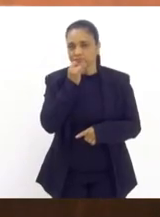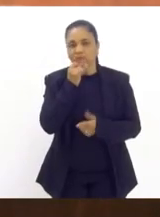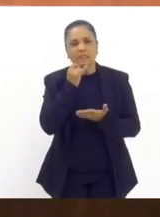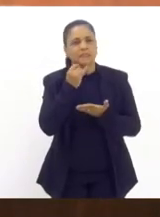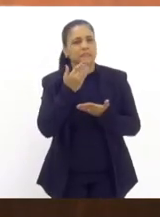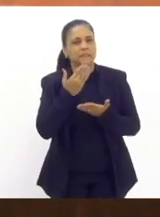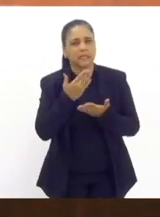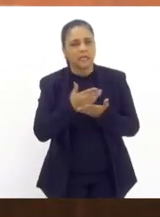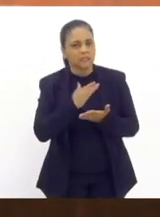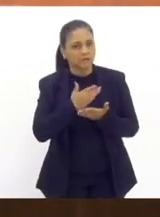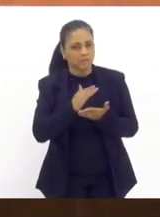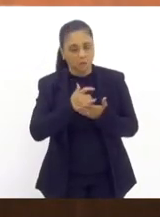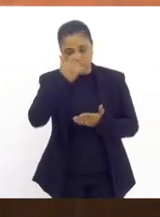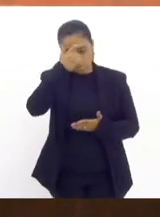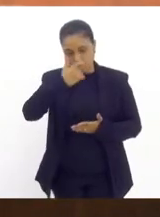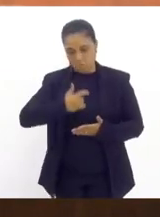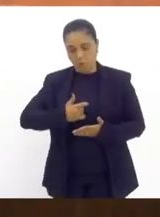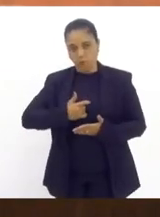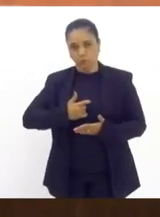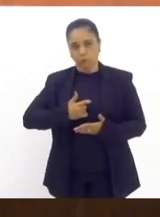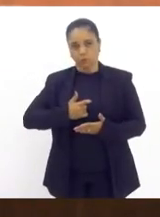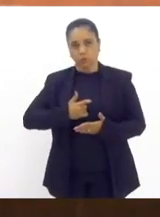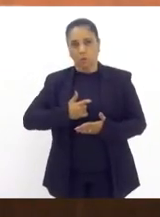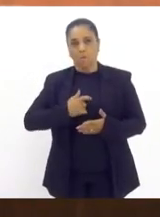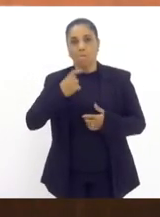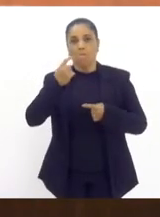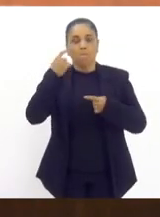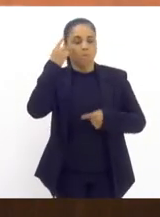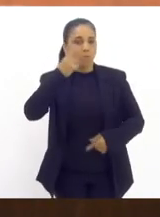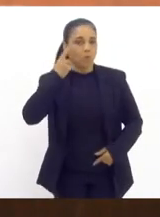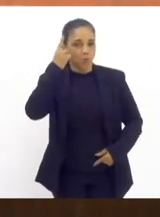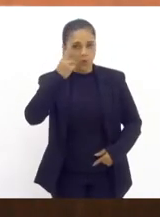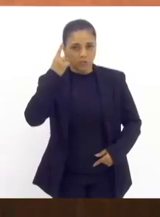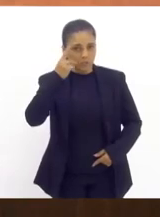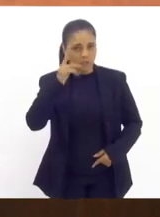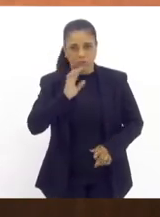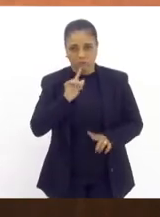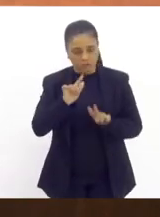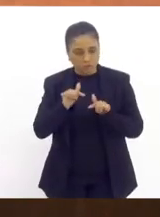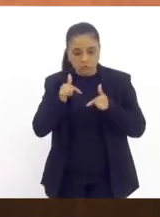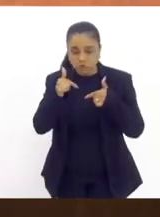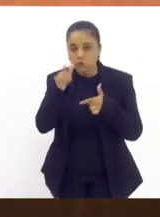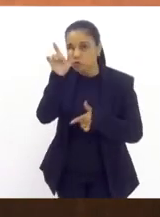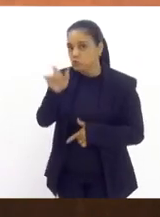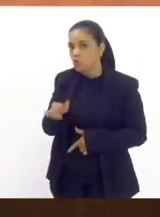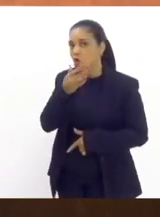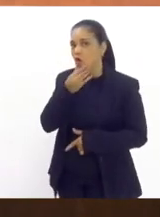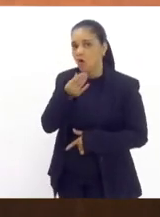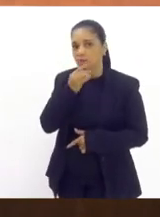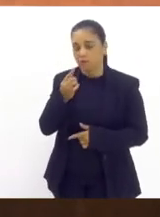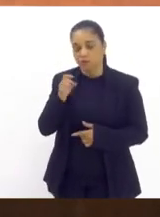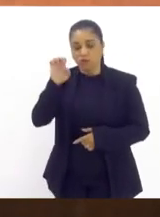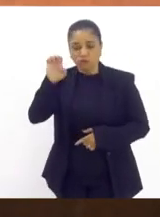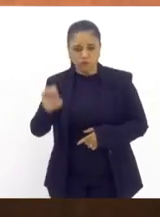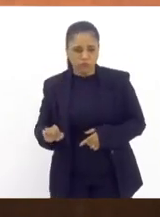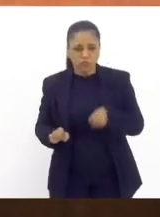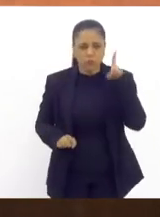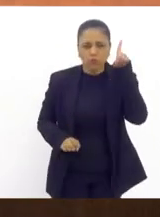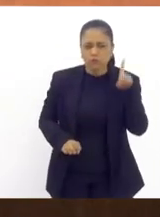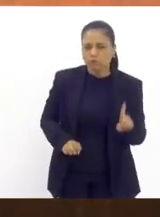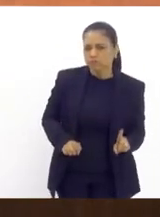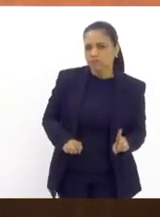da postura política e se nós estamos trabalhando na questão da atitude do homem e seja de Direito de esquerda tem que ser